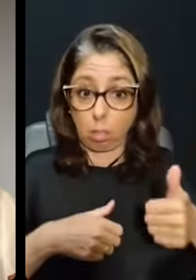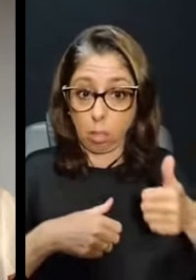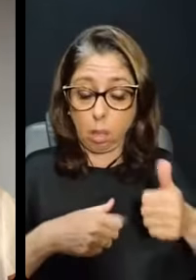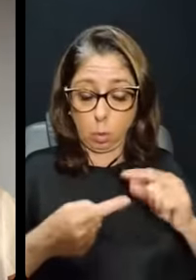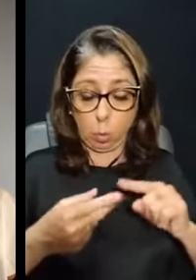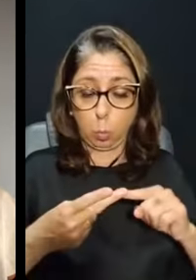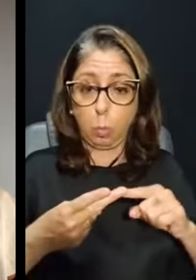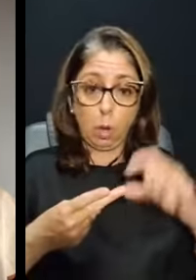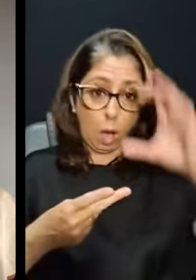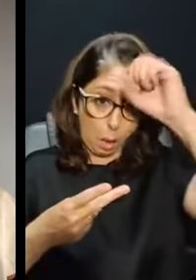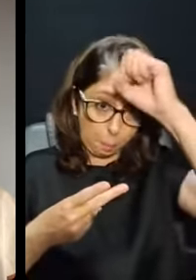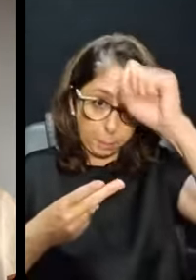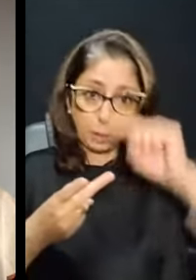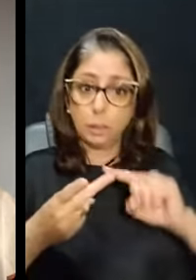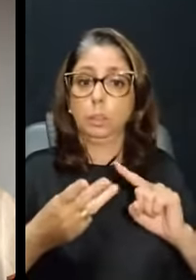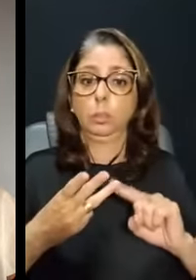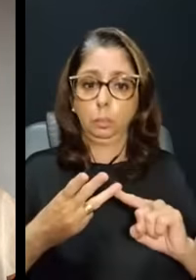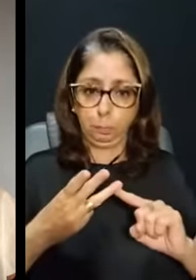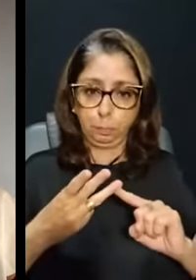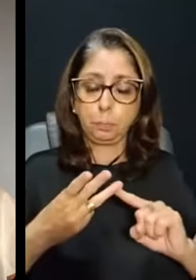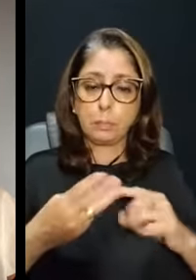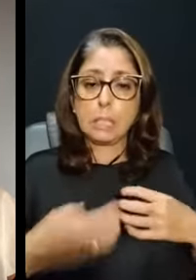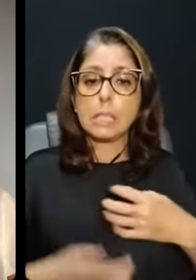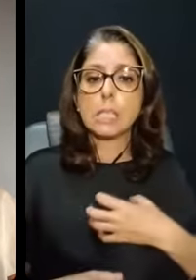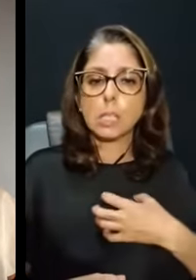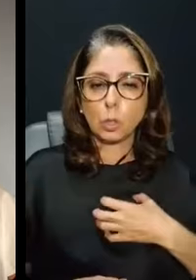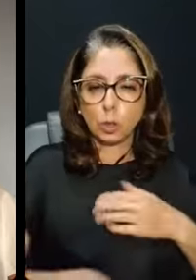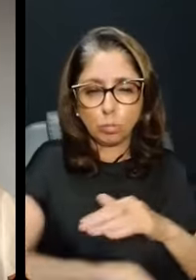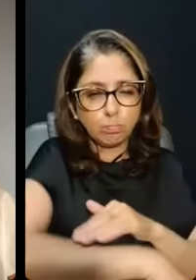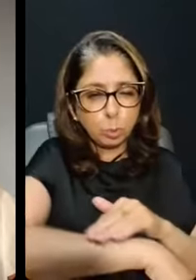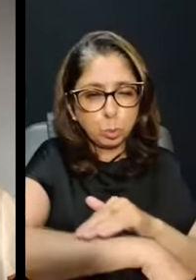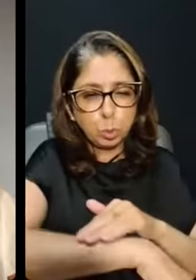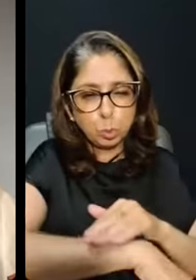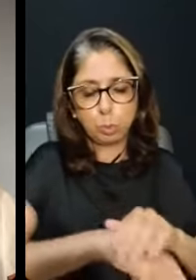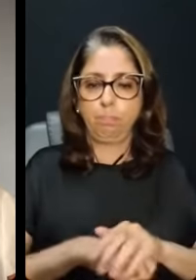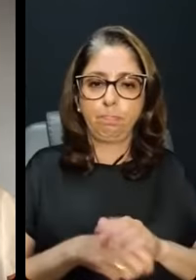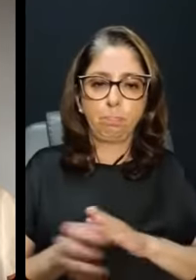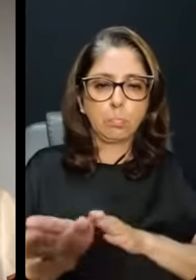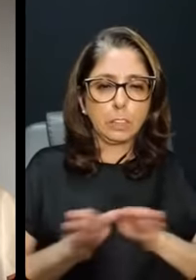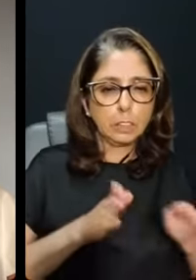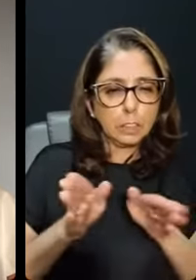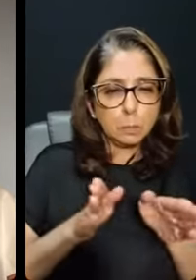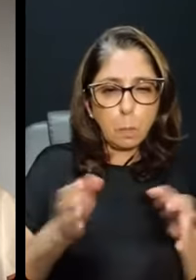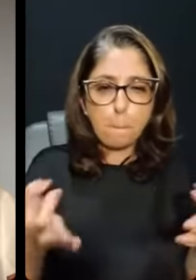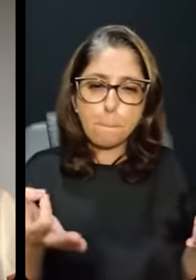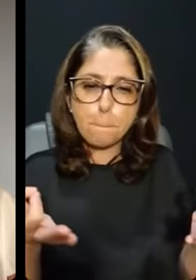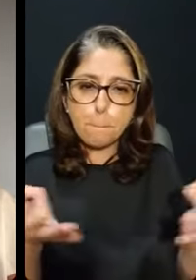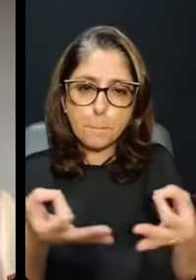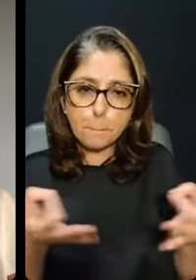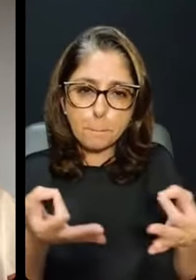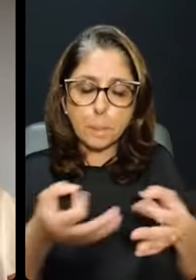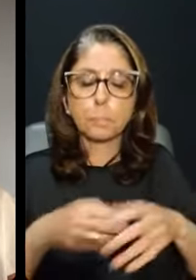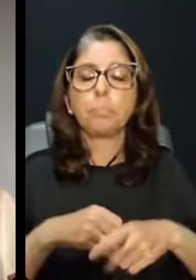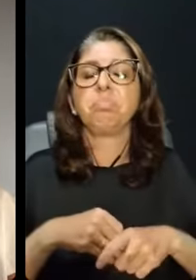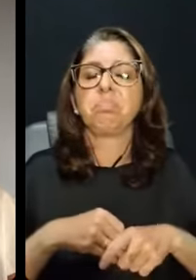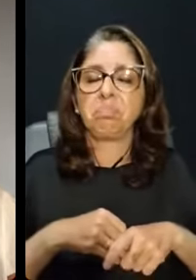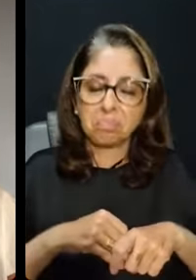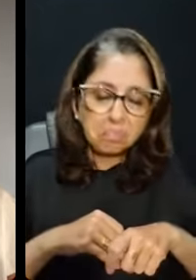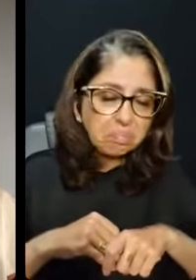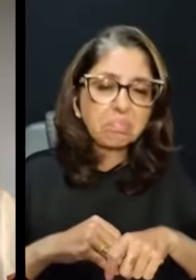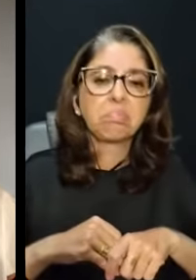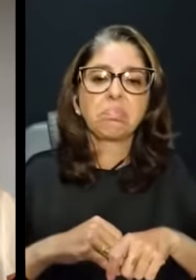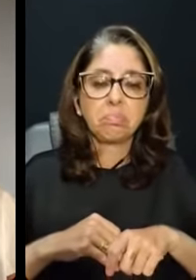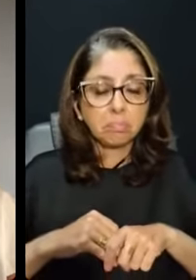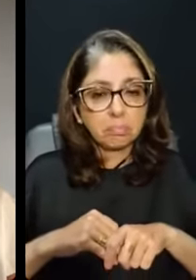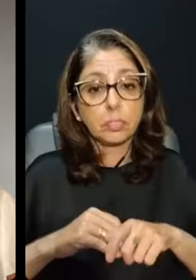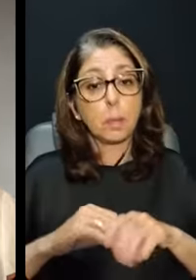também, mas entendendo que a acessibilidade plena é onde a gente precisa chegar, mas ela não necessariamente é possível em todos os lugares,